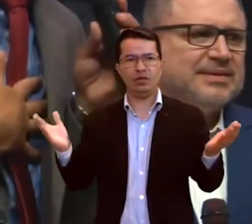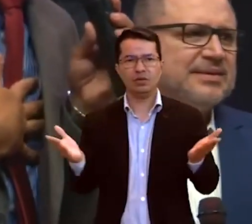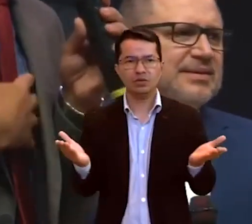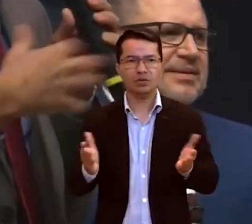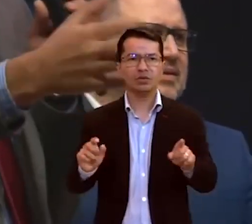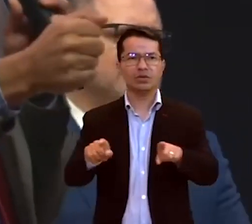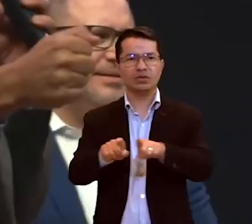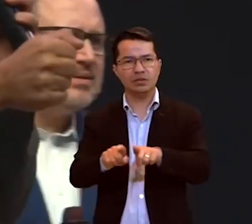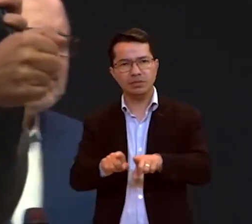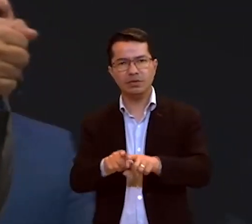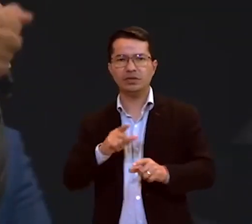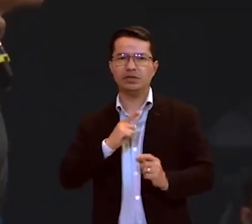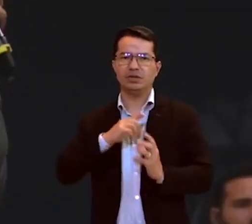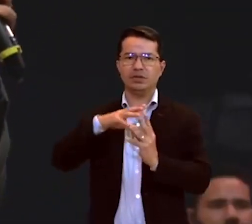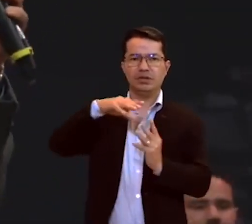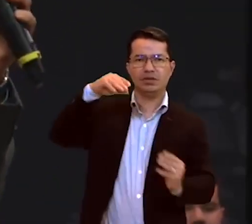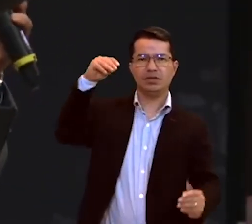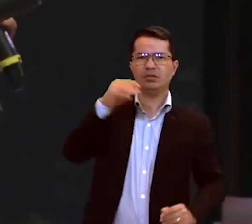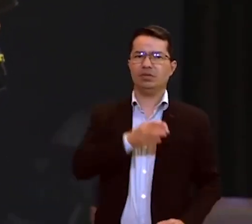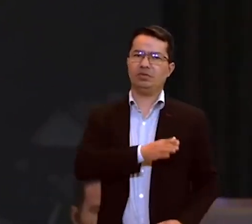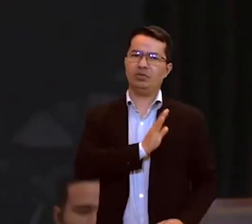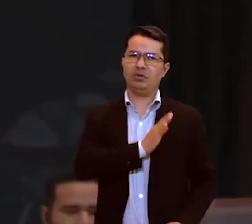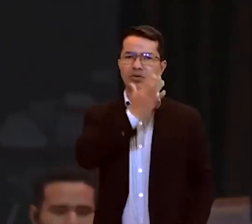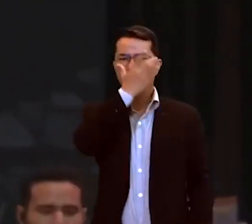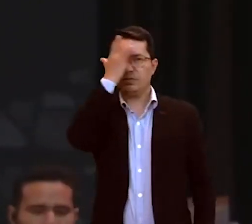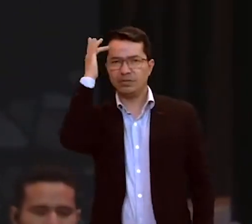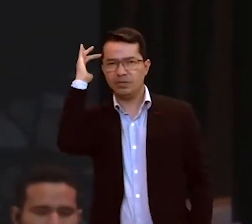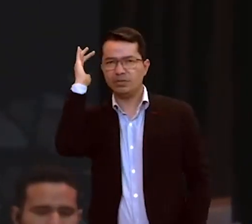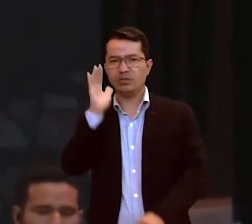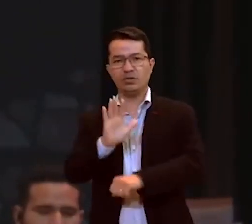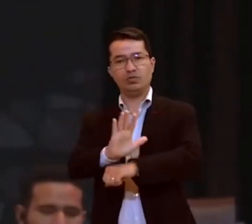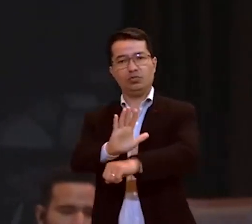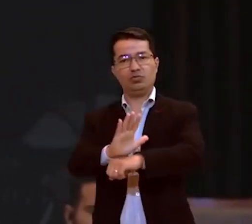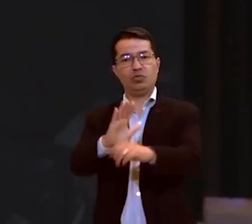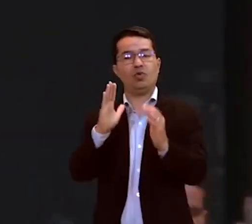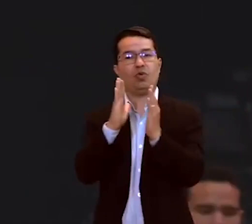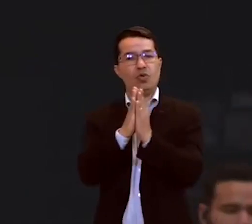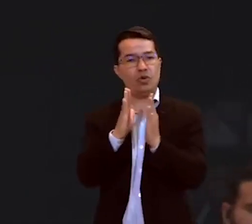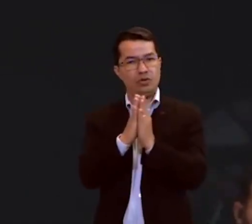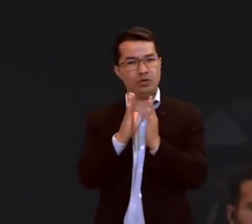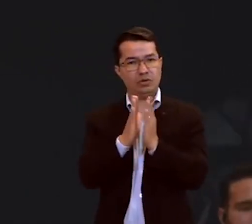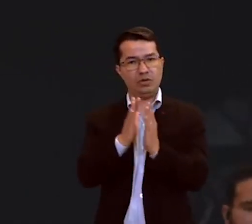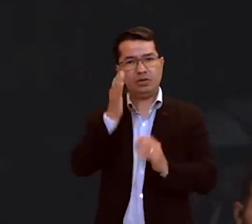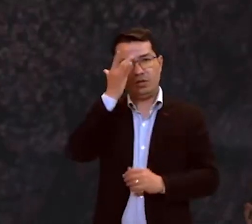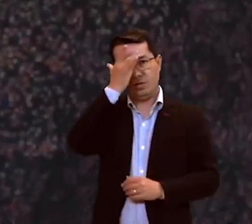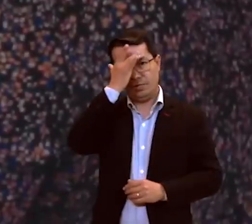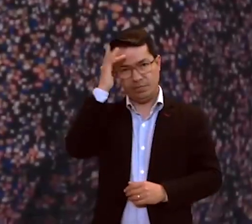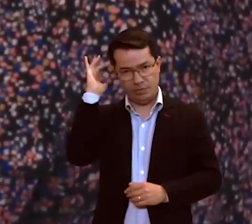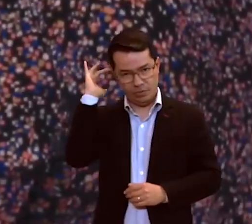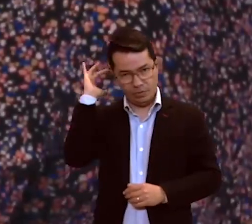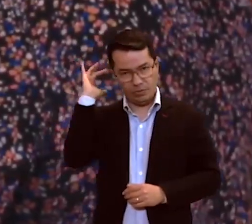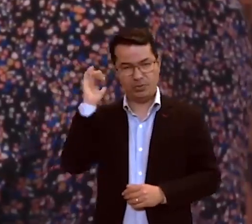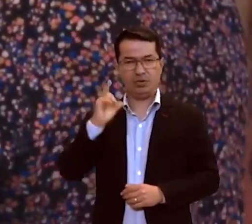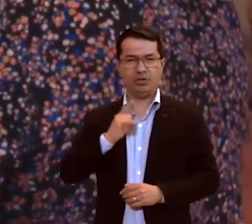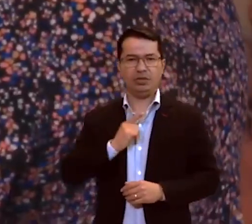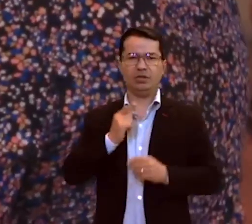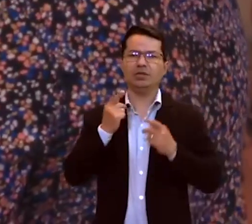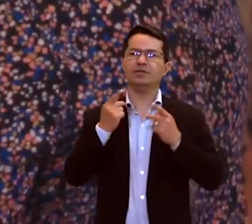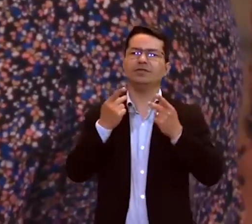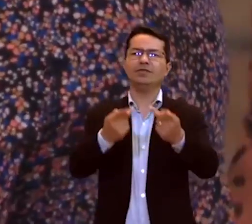alma, da mente, vem aqui. Deixa alguém orar por você hoje por cura. Deixa alguém colocar a mão sobre a tua vida e falar, Deus, visita com